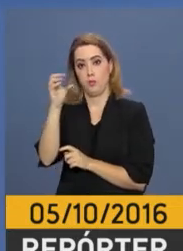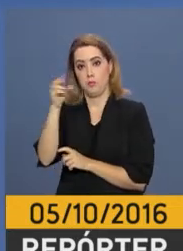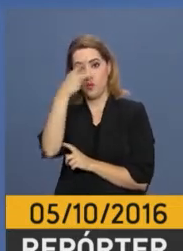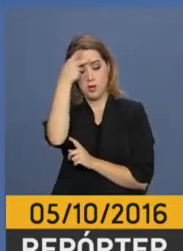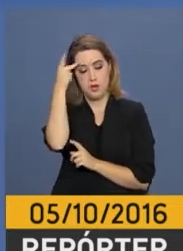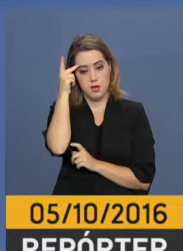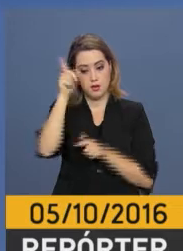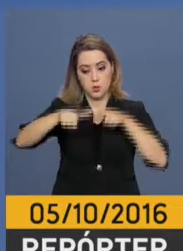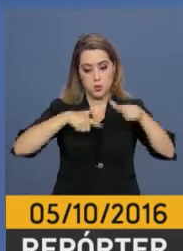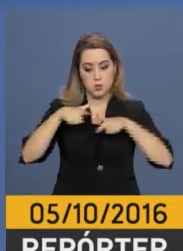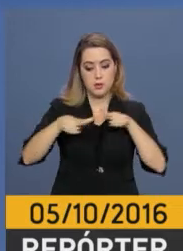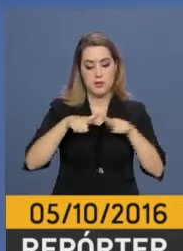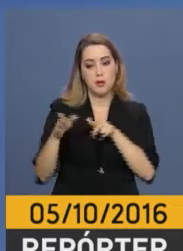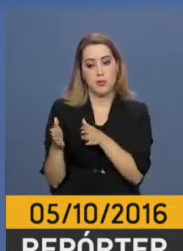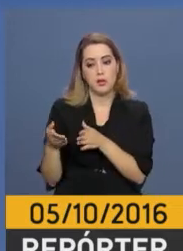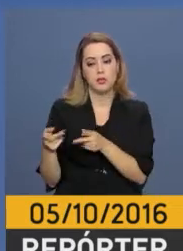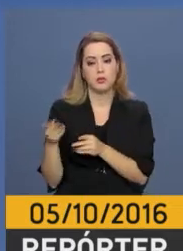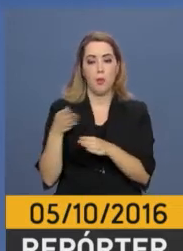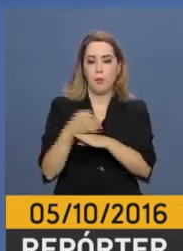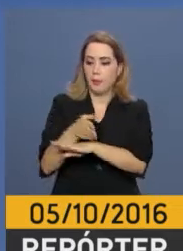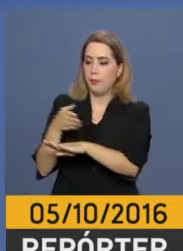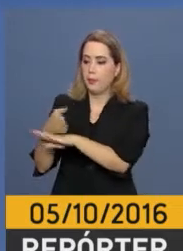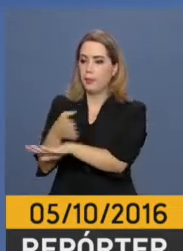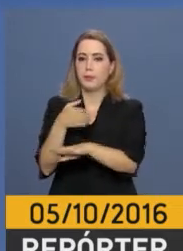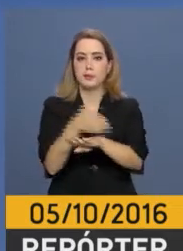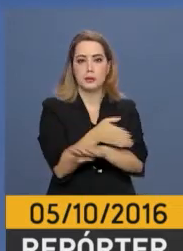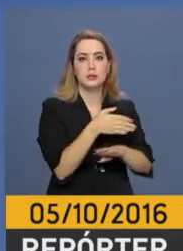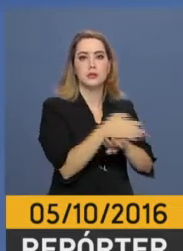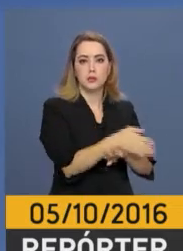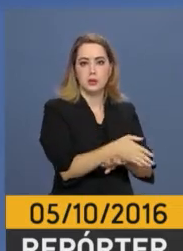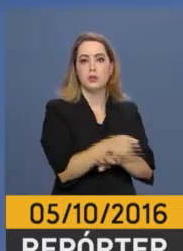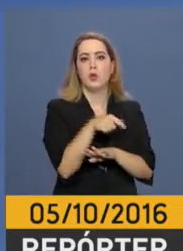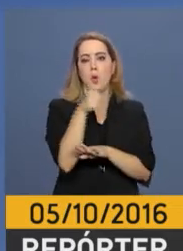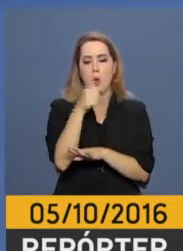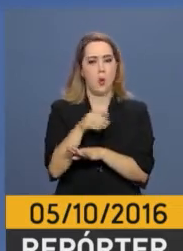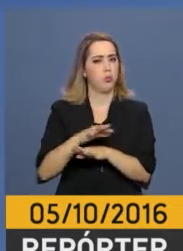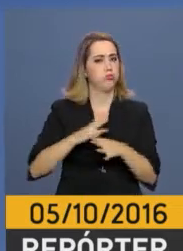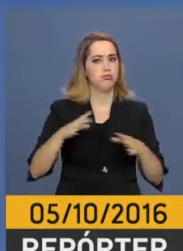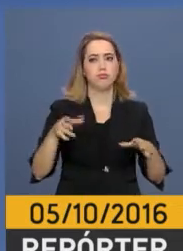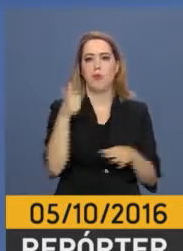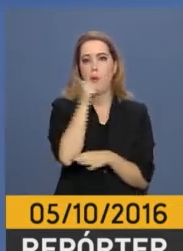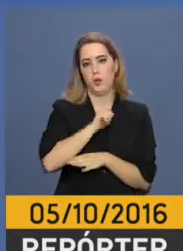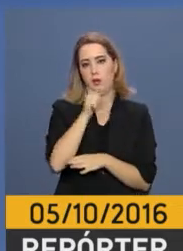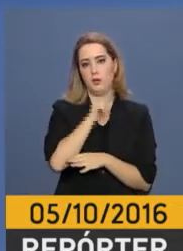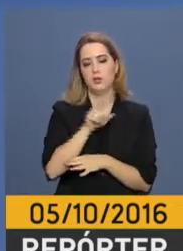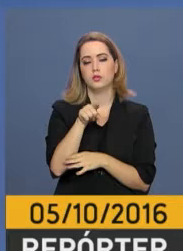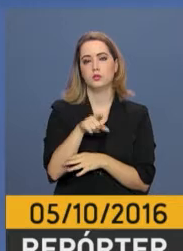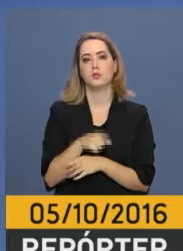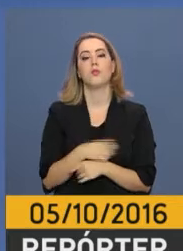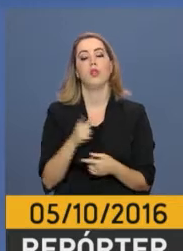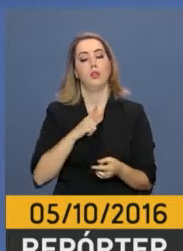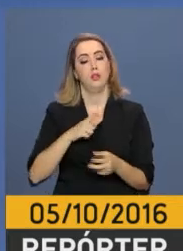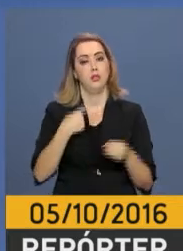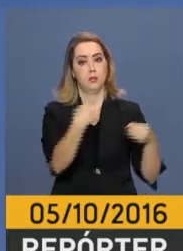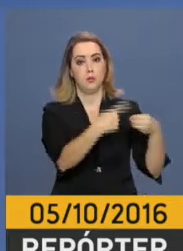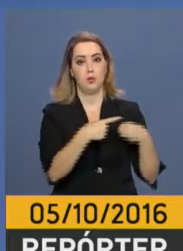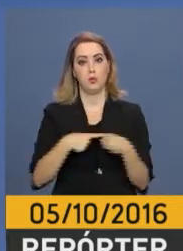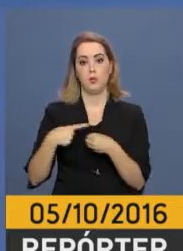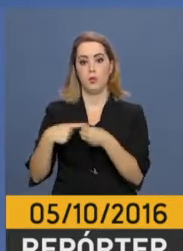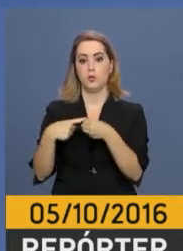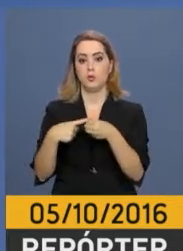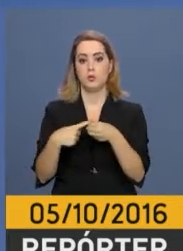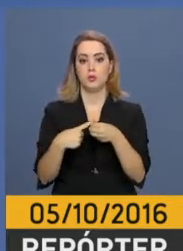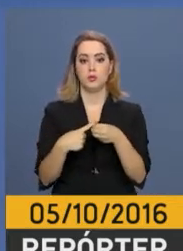na imensa maioria são mulheres mas são professores fora de sala de aula às vezes o próprio município pegam apenas 11